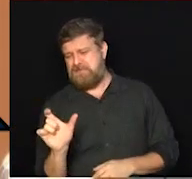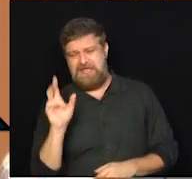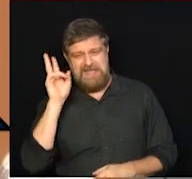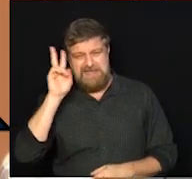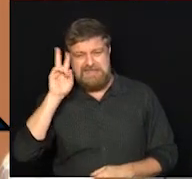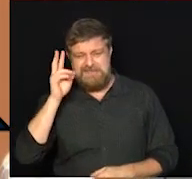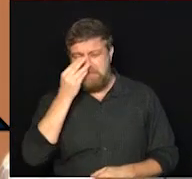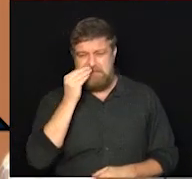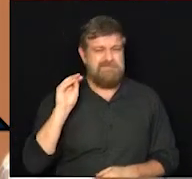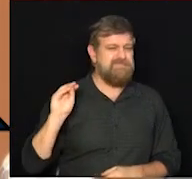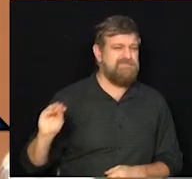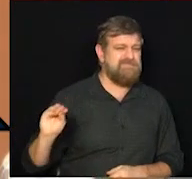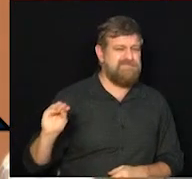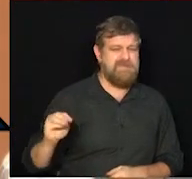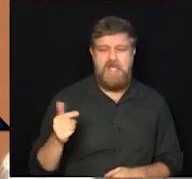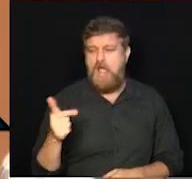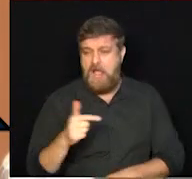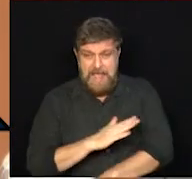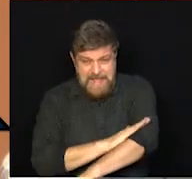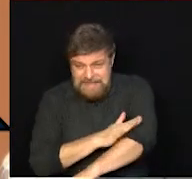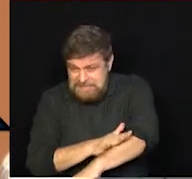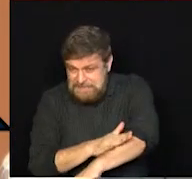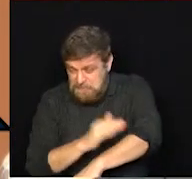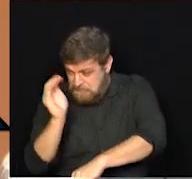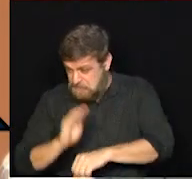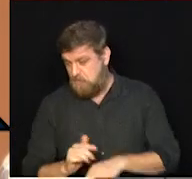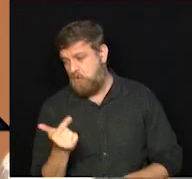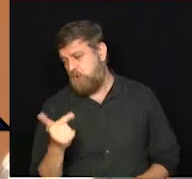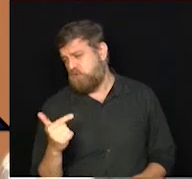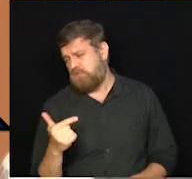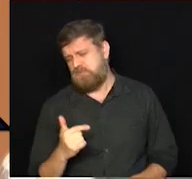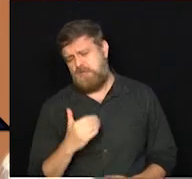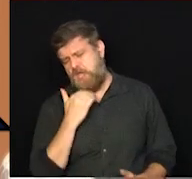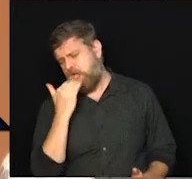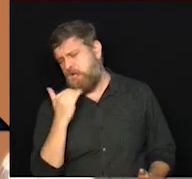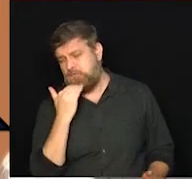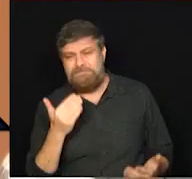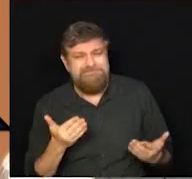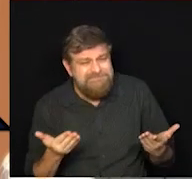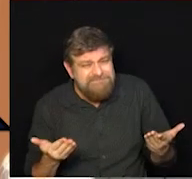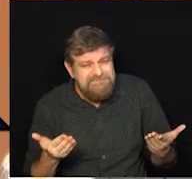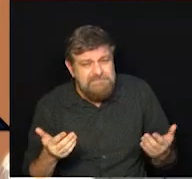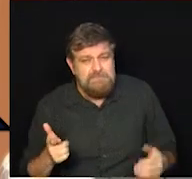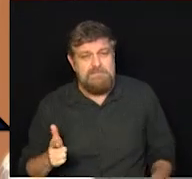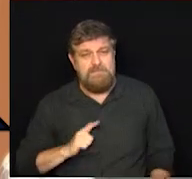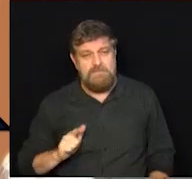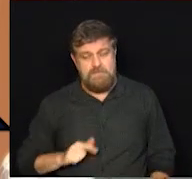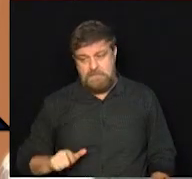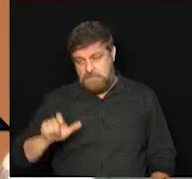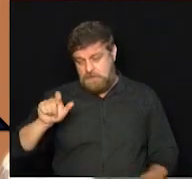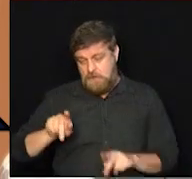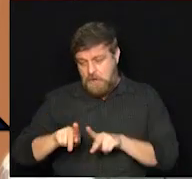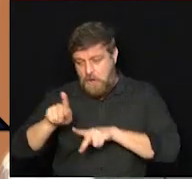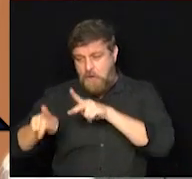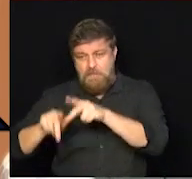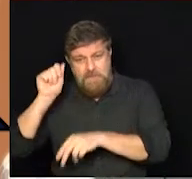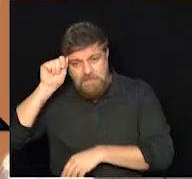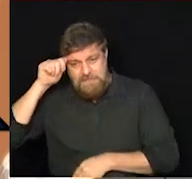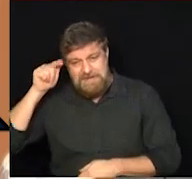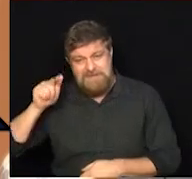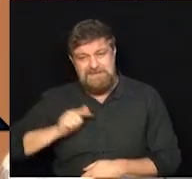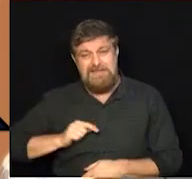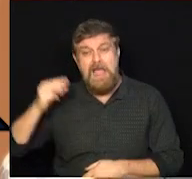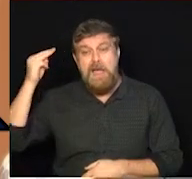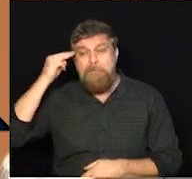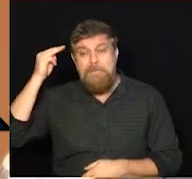Store É como diz que não há racismo no Brasil hoje o direito à memória é um privilégio negado ou povo preto e por